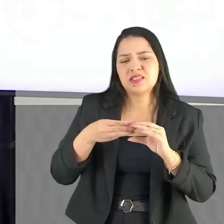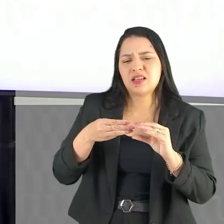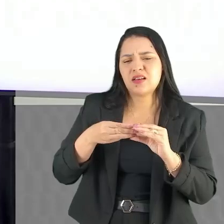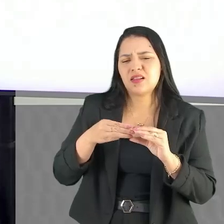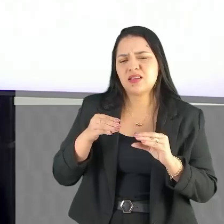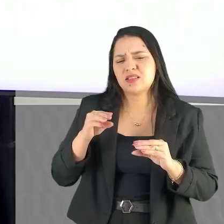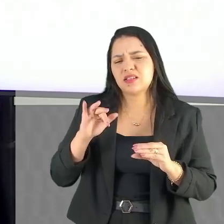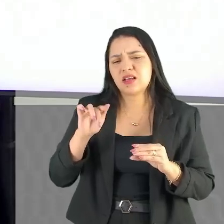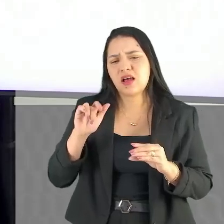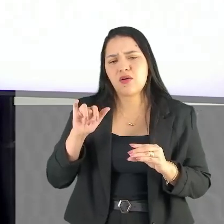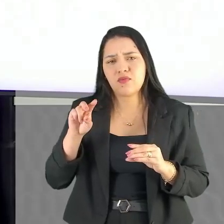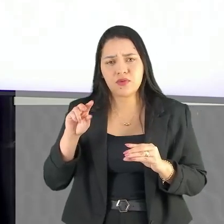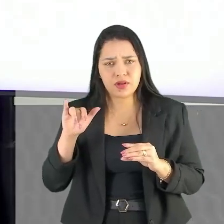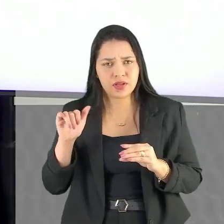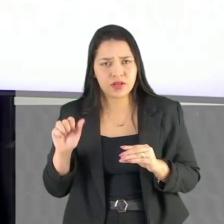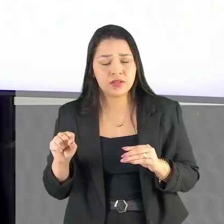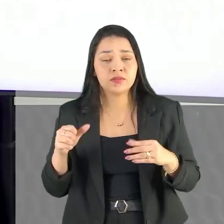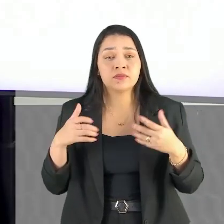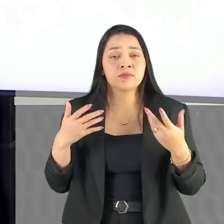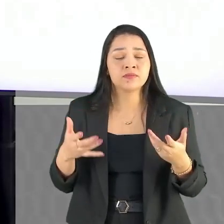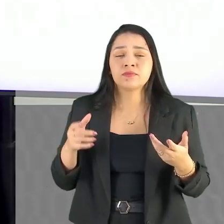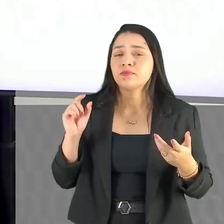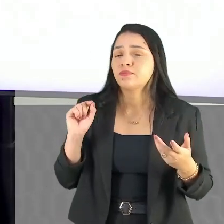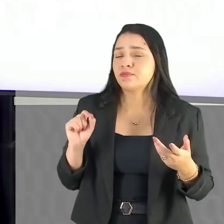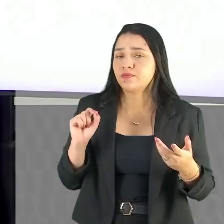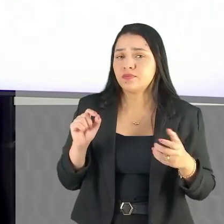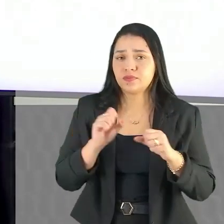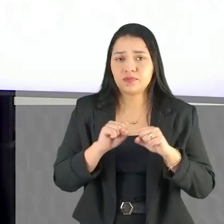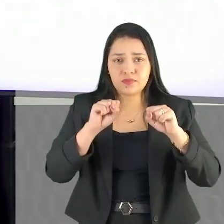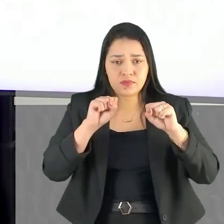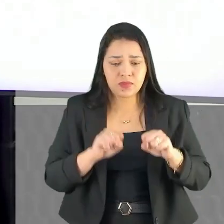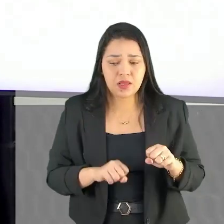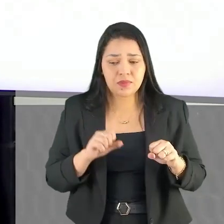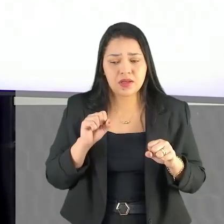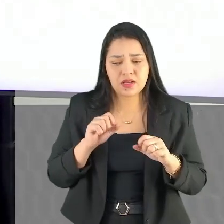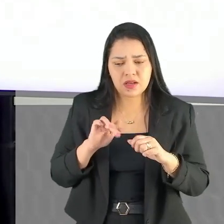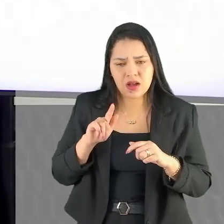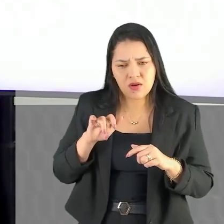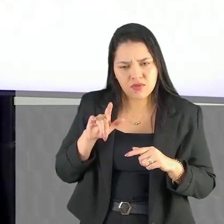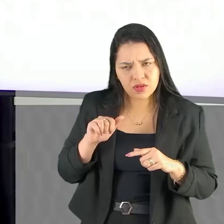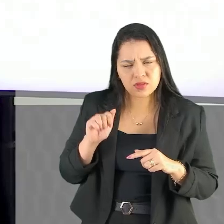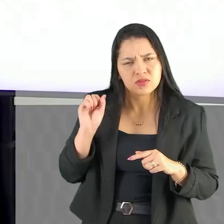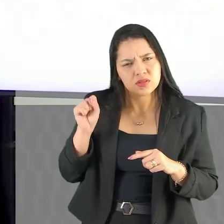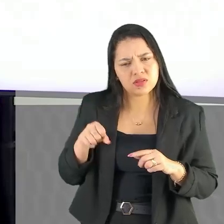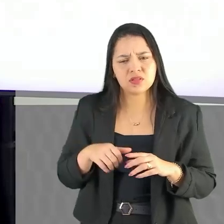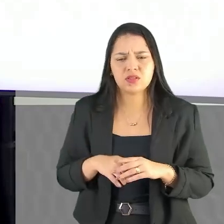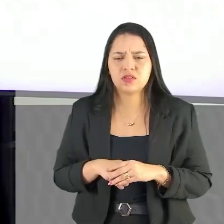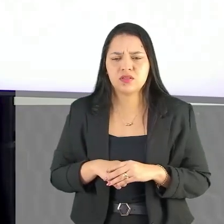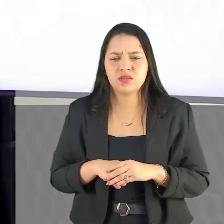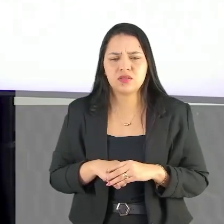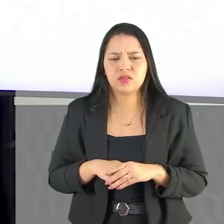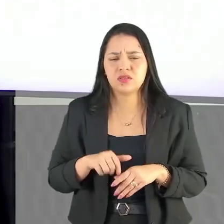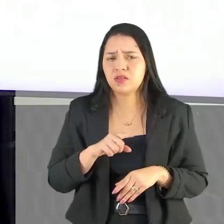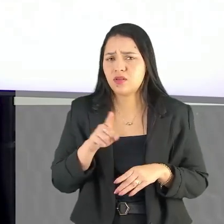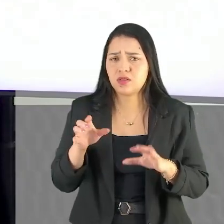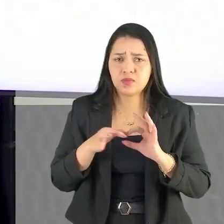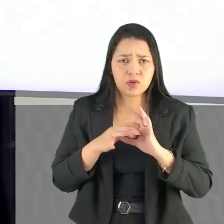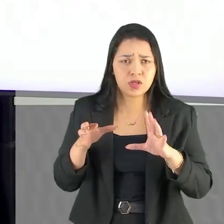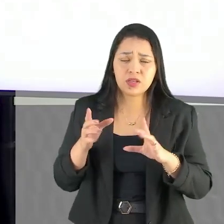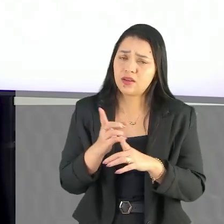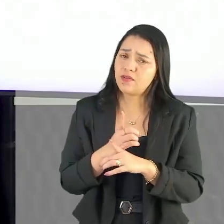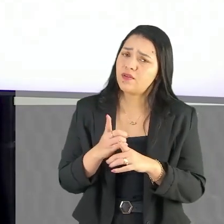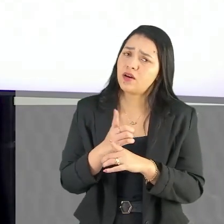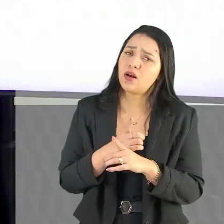sem problema nenhum. Então, é um sistema galvânico? Sim. Cujo fluxo de elétrons não é espontâneo?